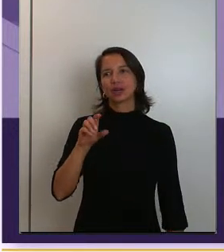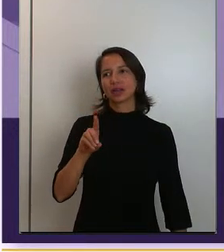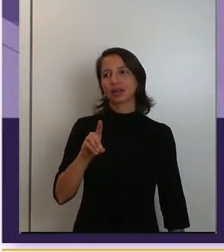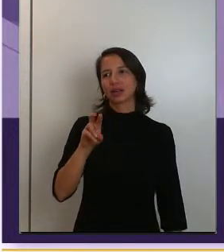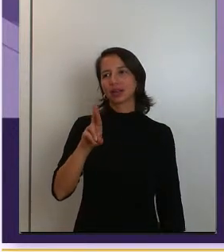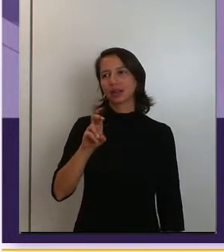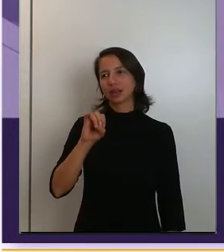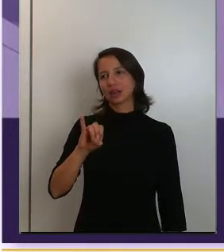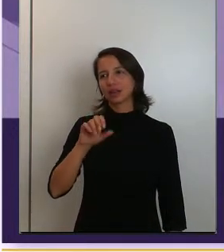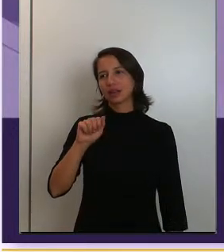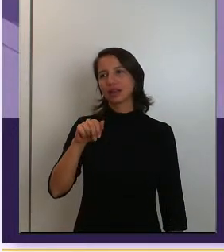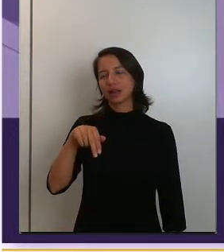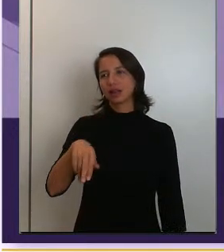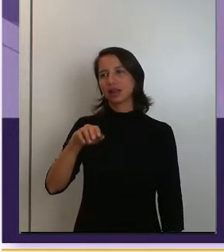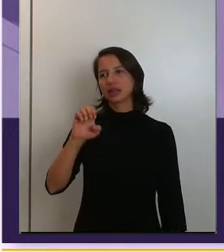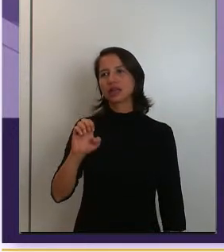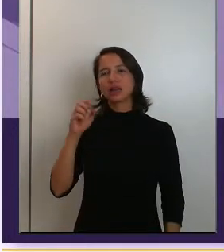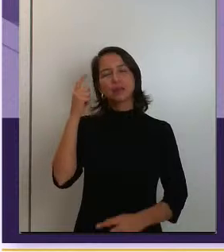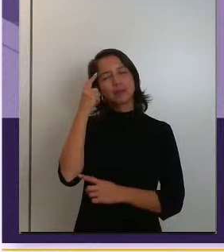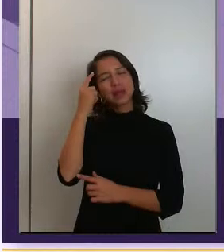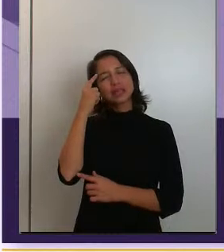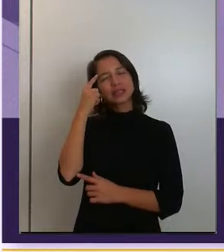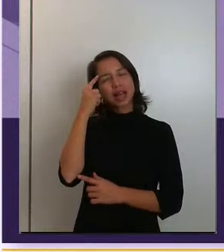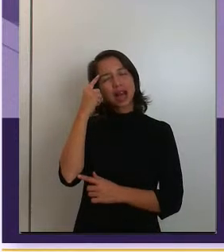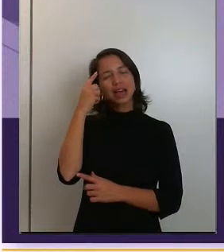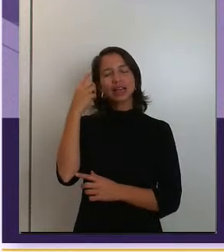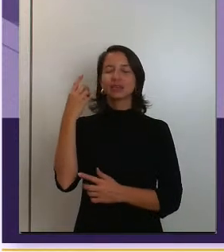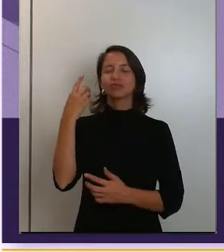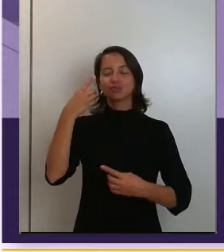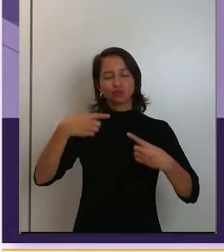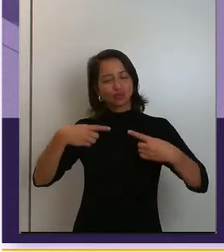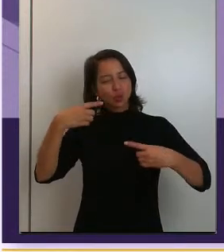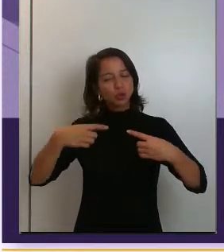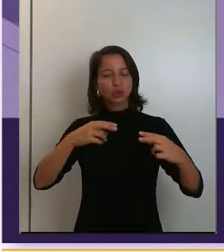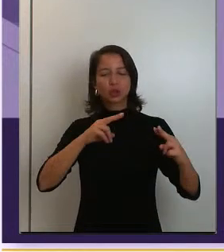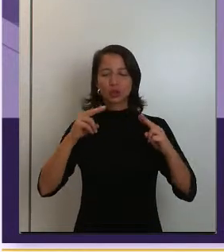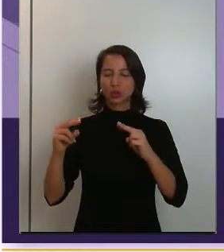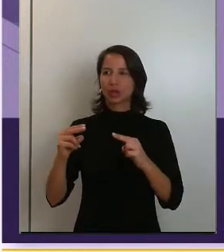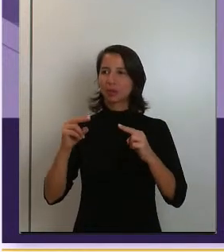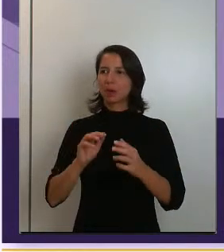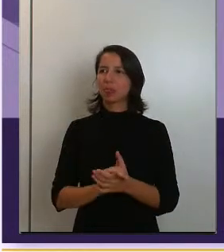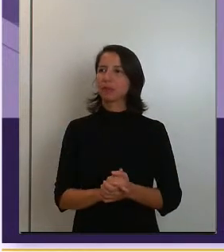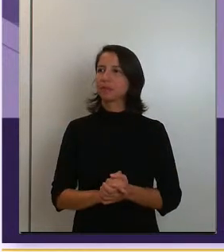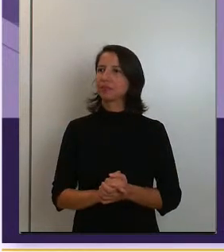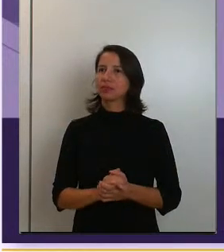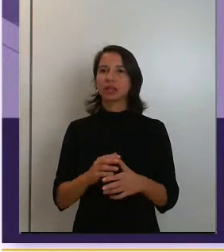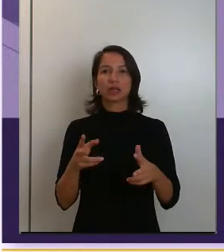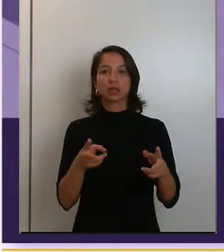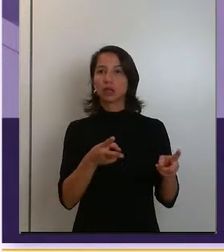podia pensar e discutir um pouco sobre isso. Eu não identifico outras perguntas.